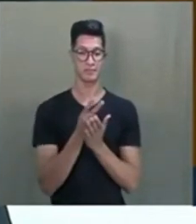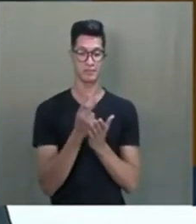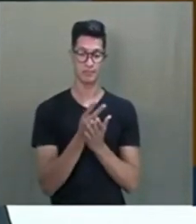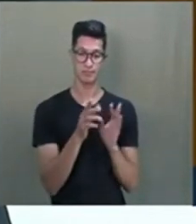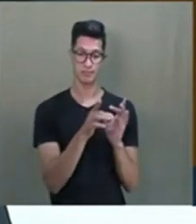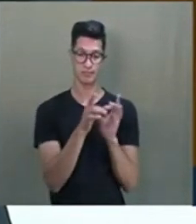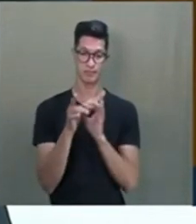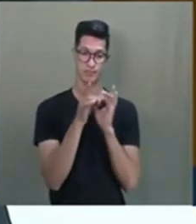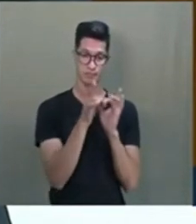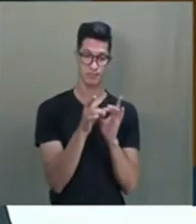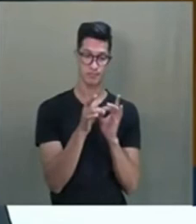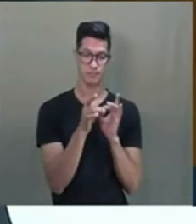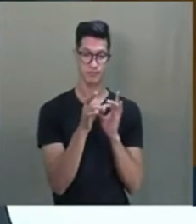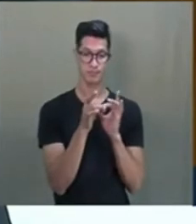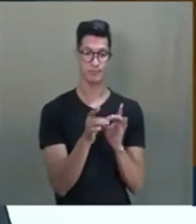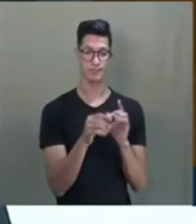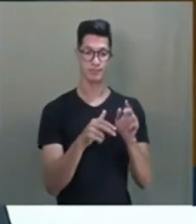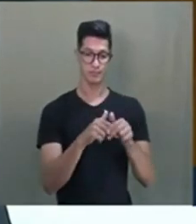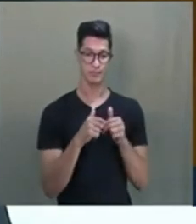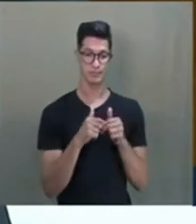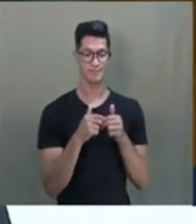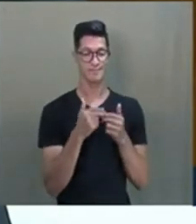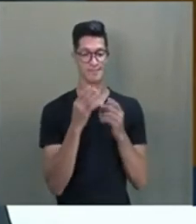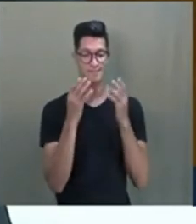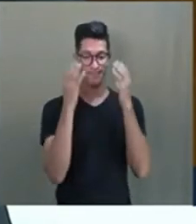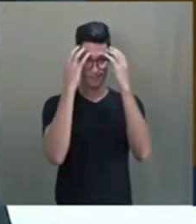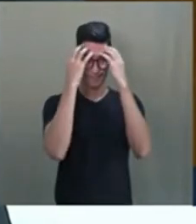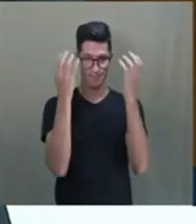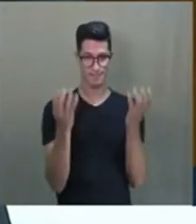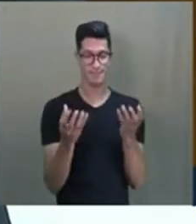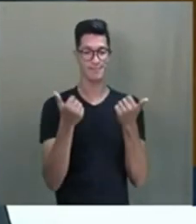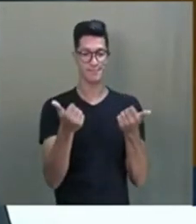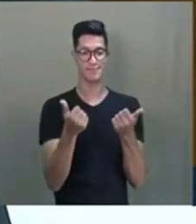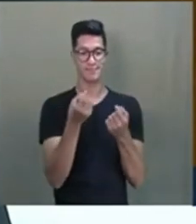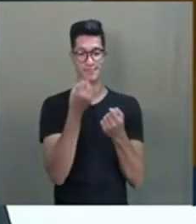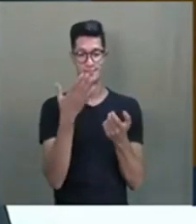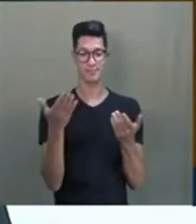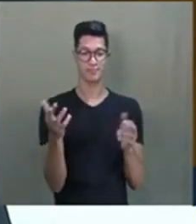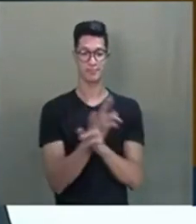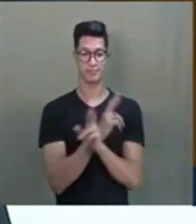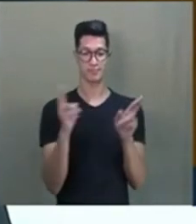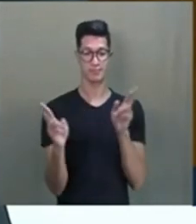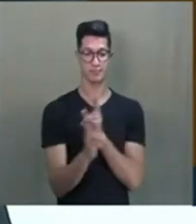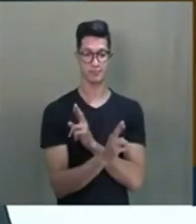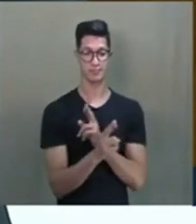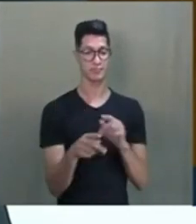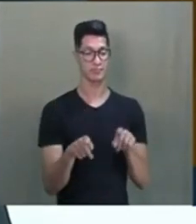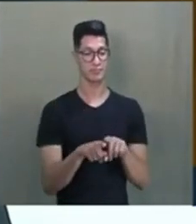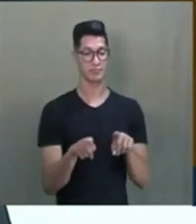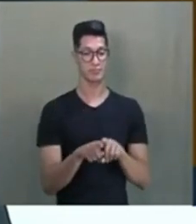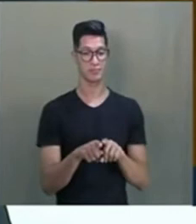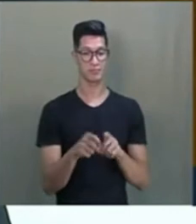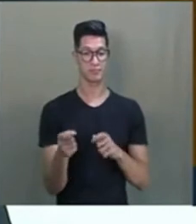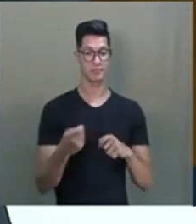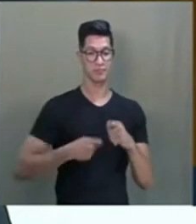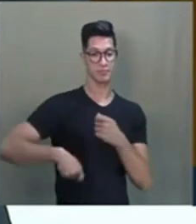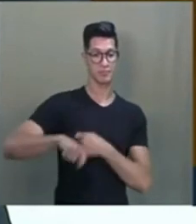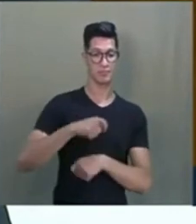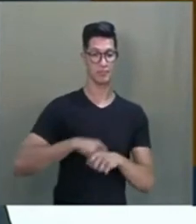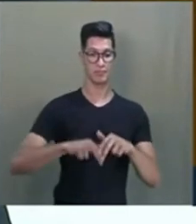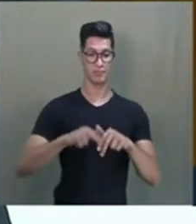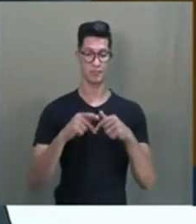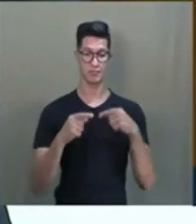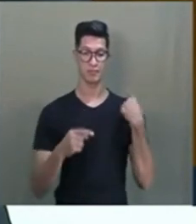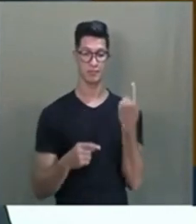por grande afeto, pela admiração mútua, pelas boas relações diplomáticas e comerciais, por